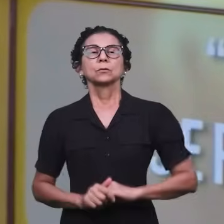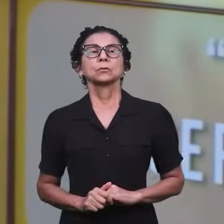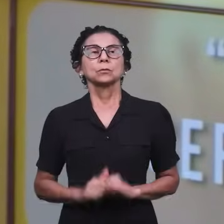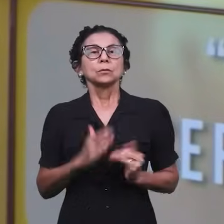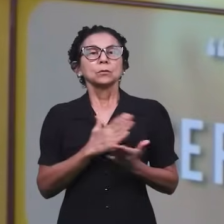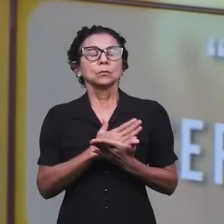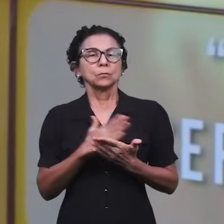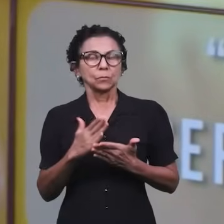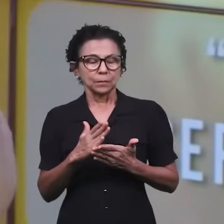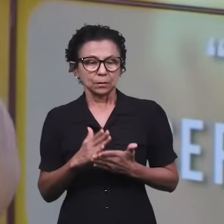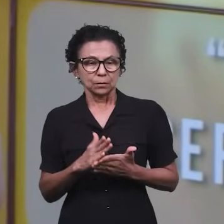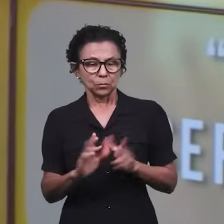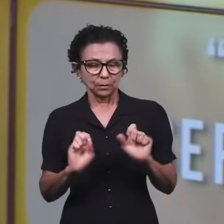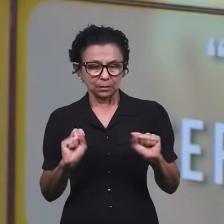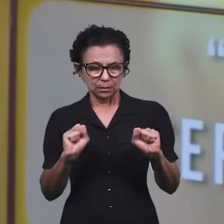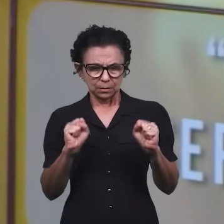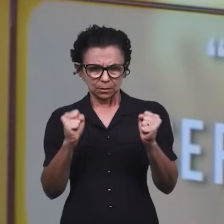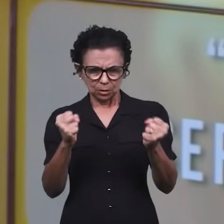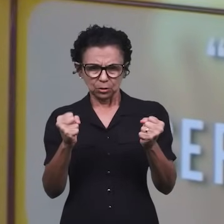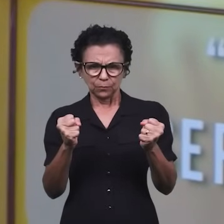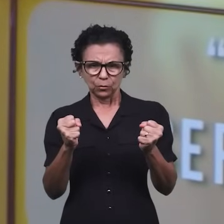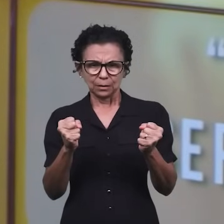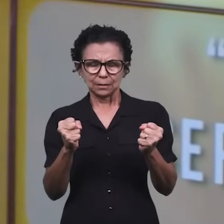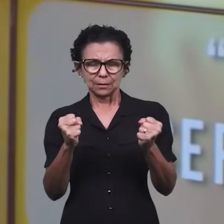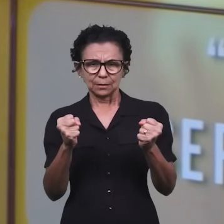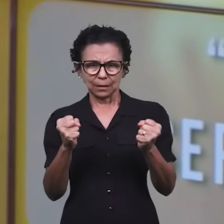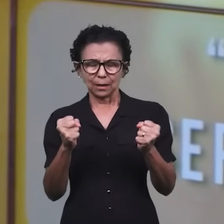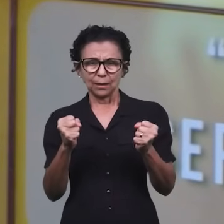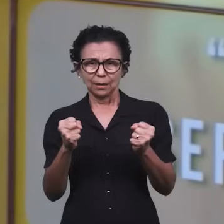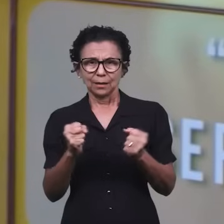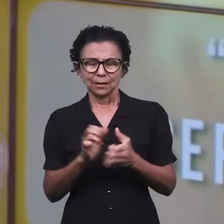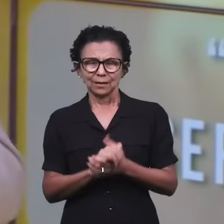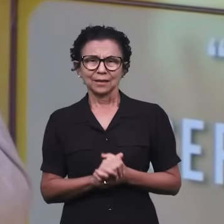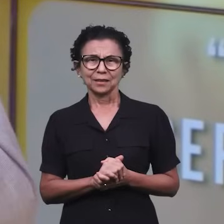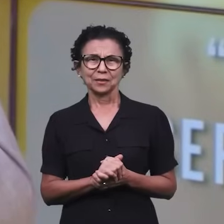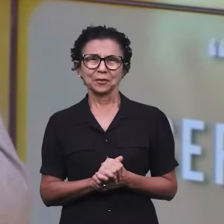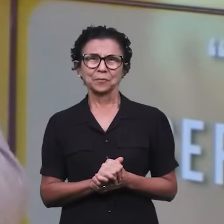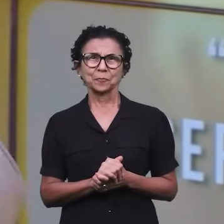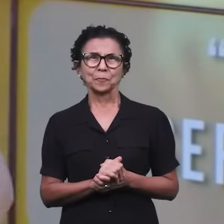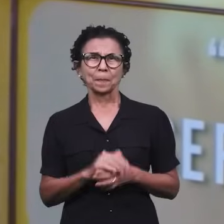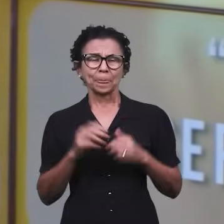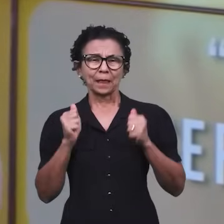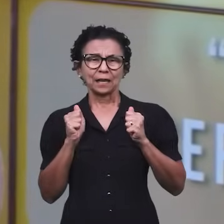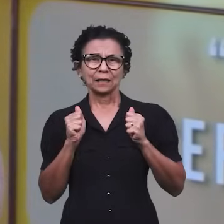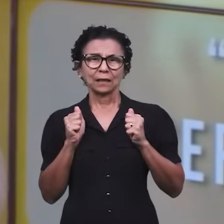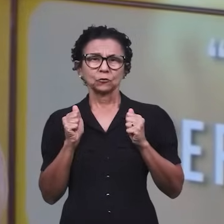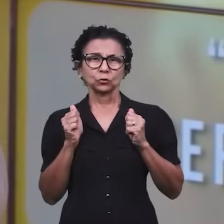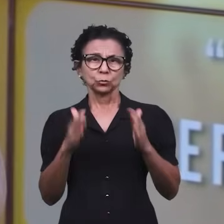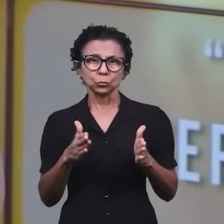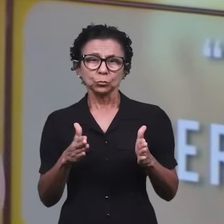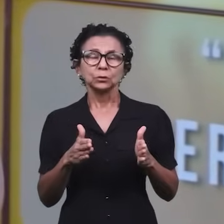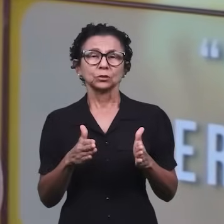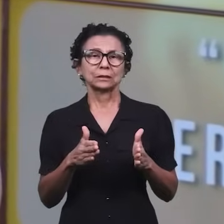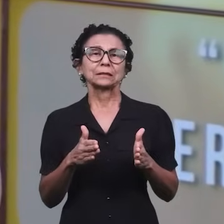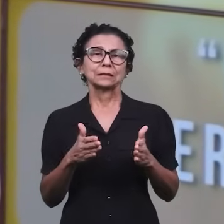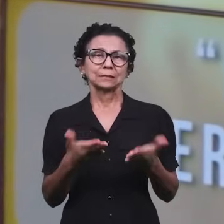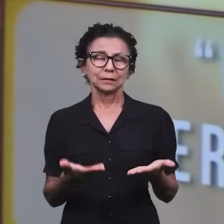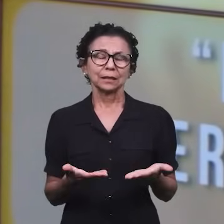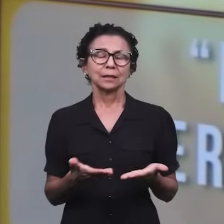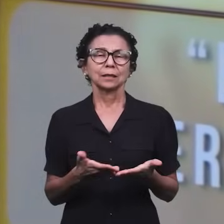empenho. Quando nós lemos o que ela fez, as atitudes que ela teve, ela deu muita importância à